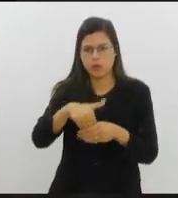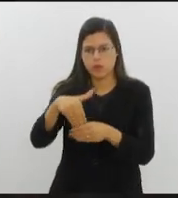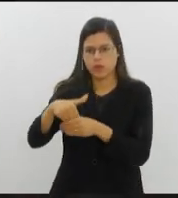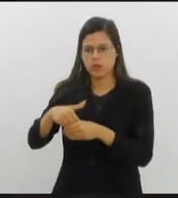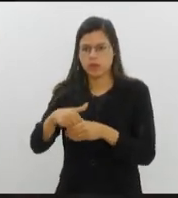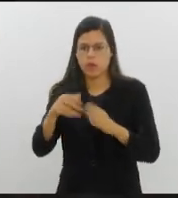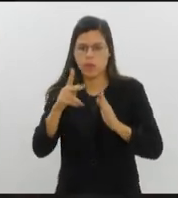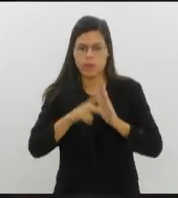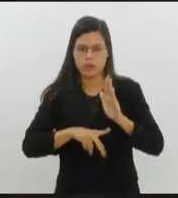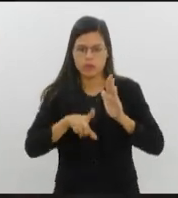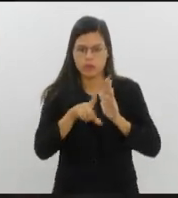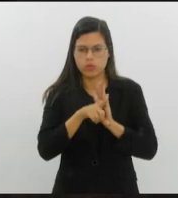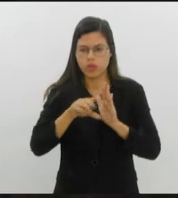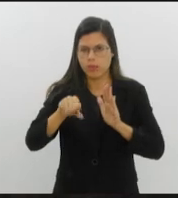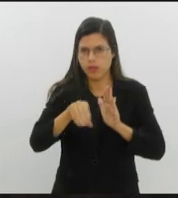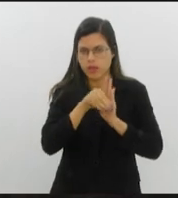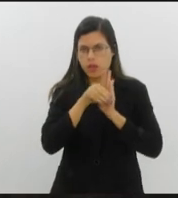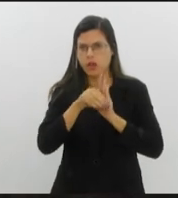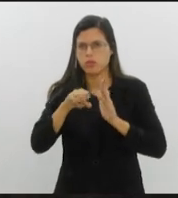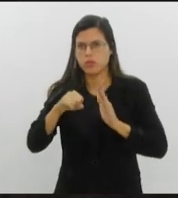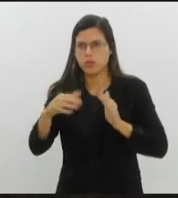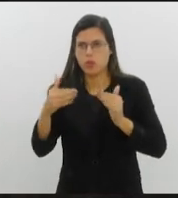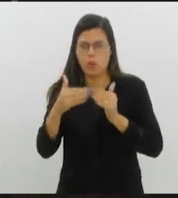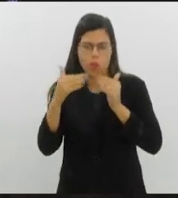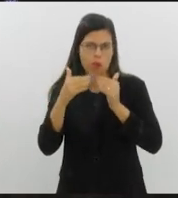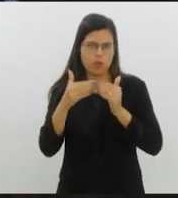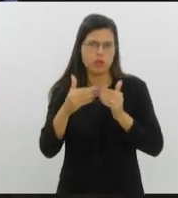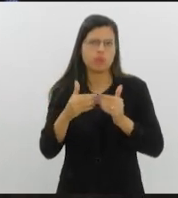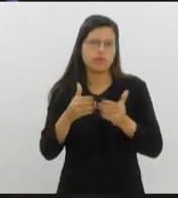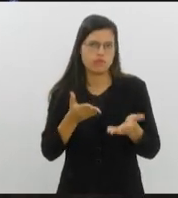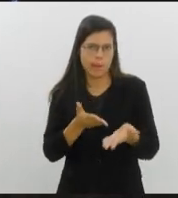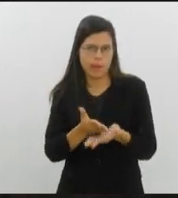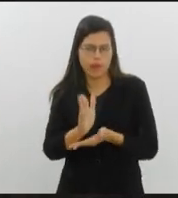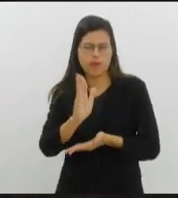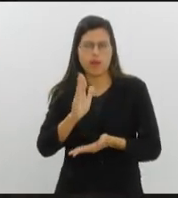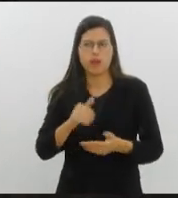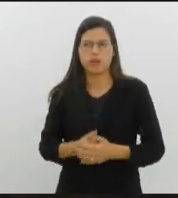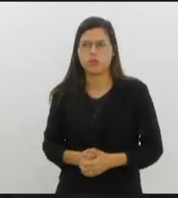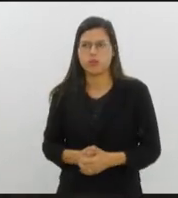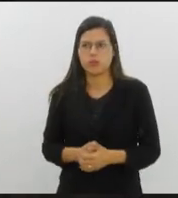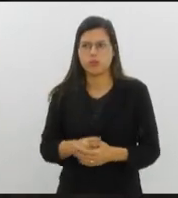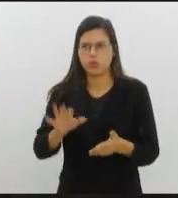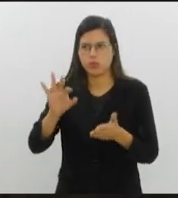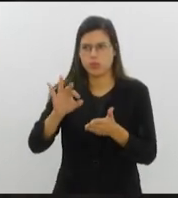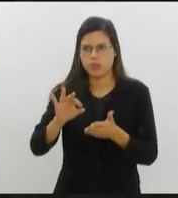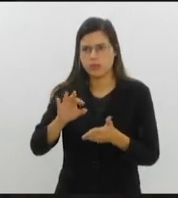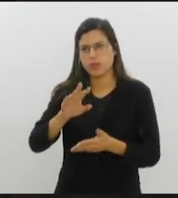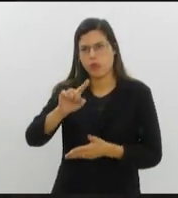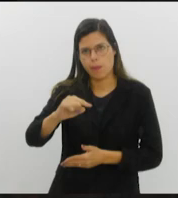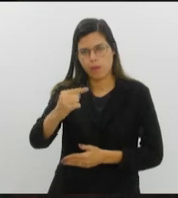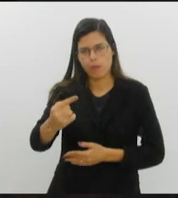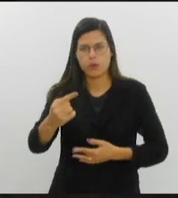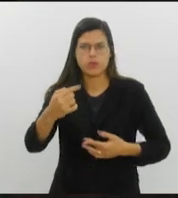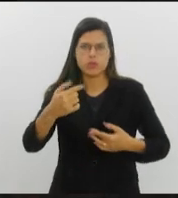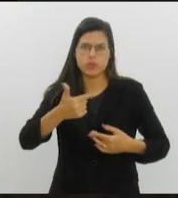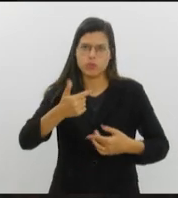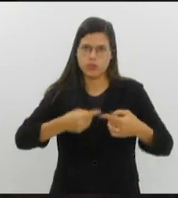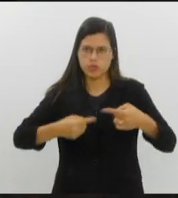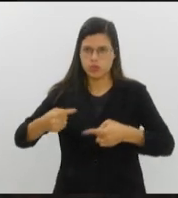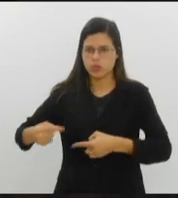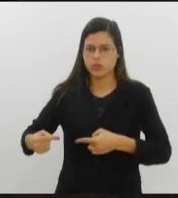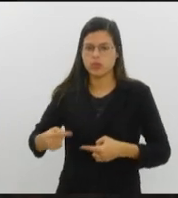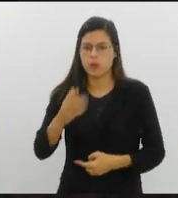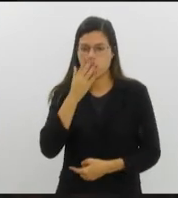assim emendado. Senhores que aprovam, permaneçam como estão. Aprovado. Vai a redação do vencido para a segunda discussão.